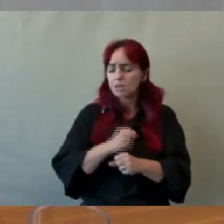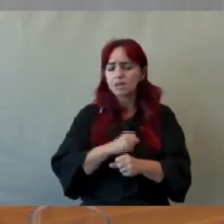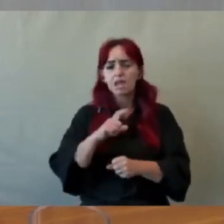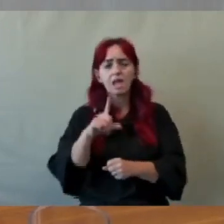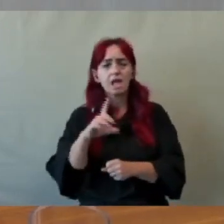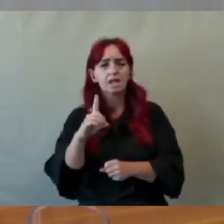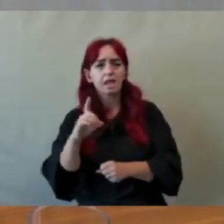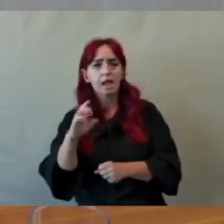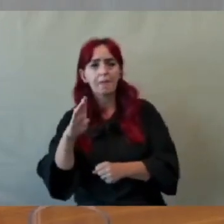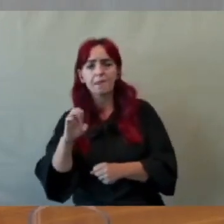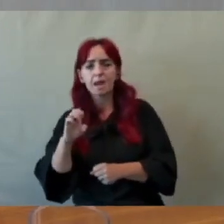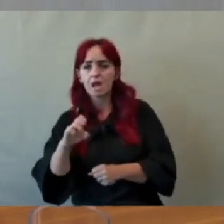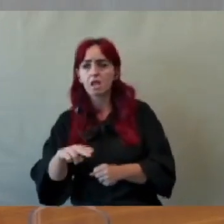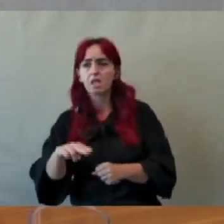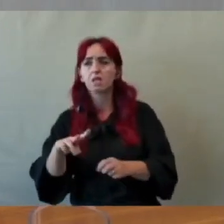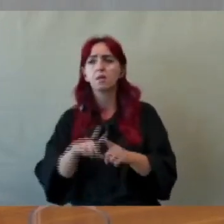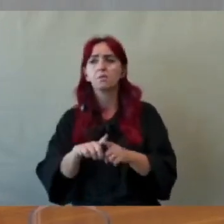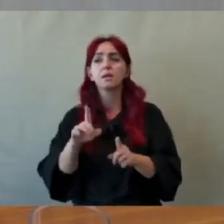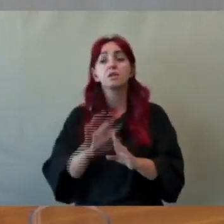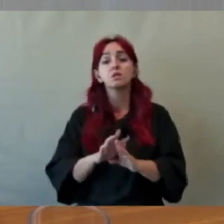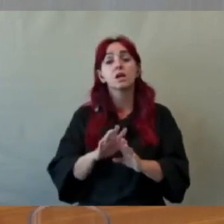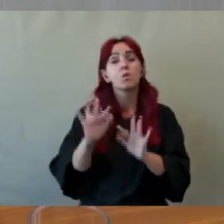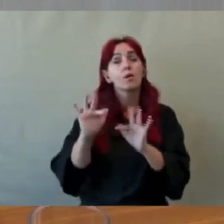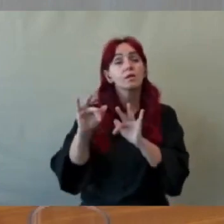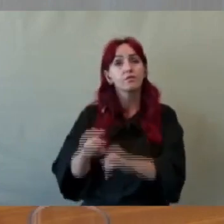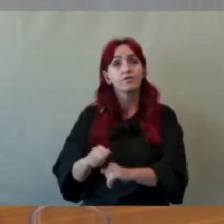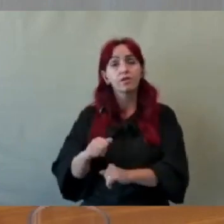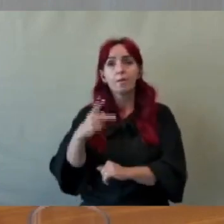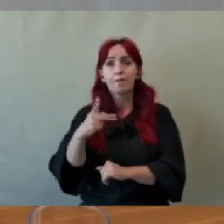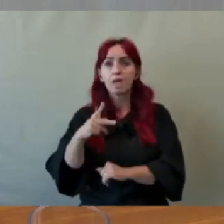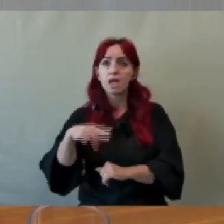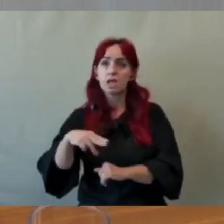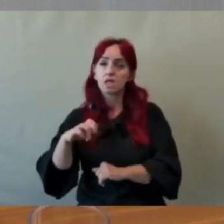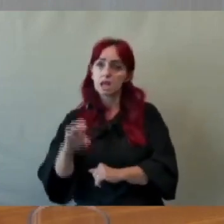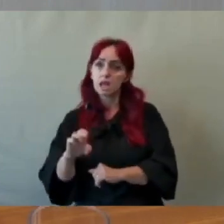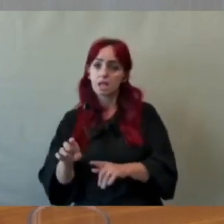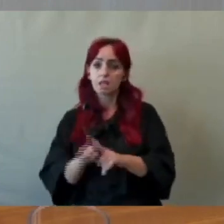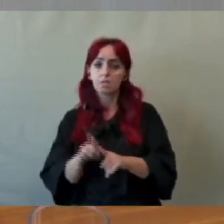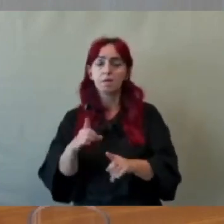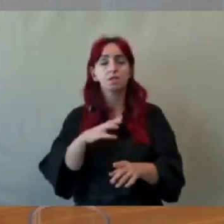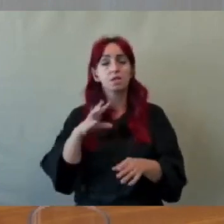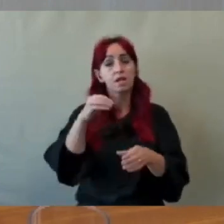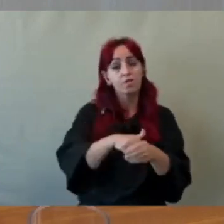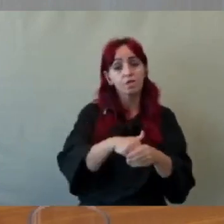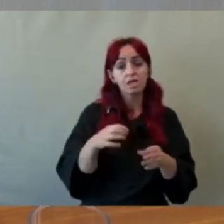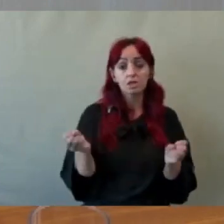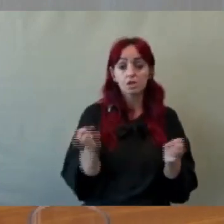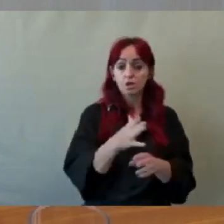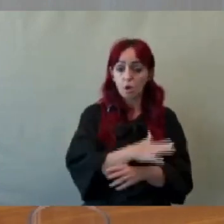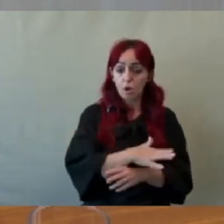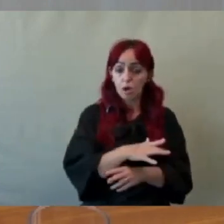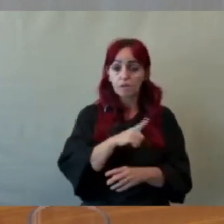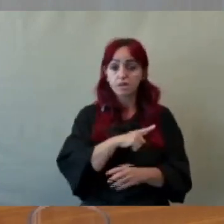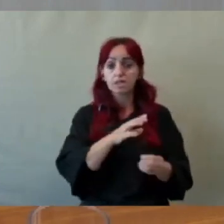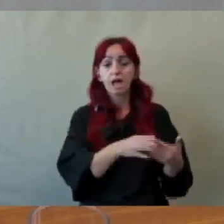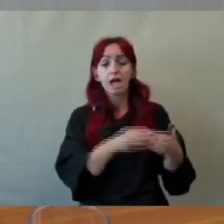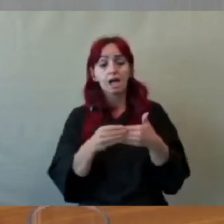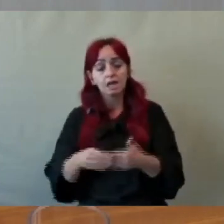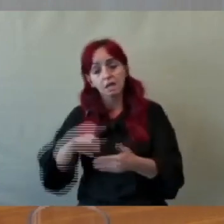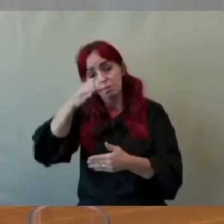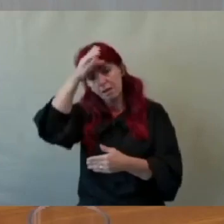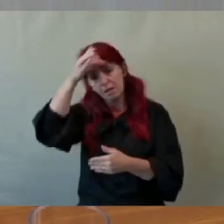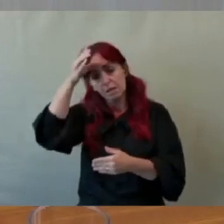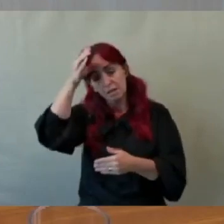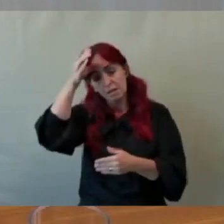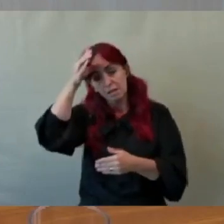estamos finalizando um PNE, já fizemos uma nova votação de PNE, está indo para a Câmara Municipal, para a